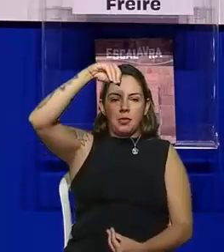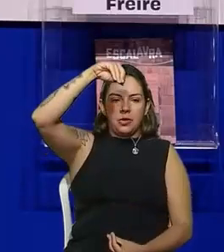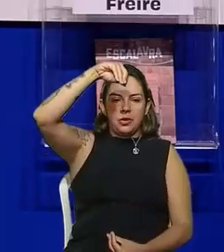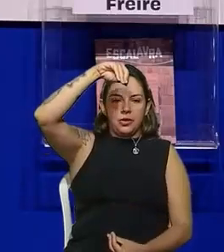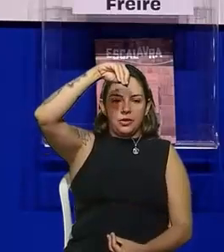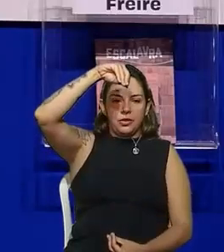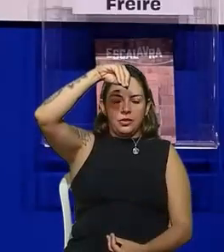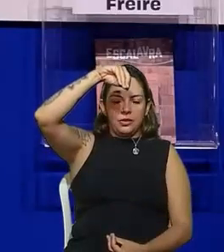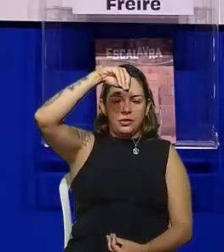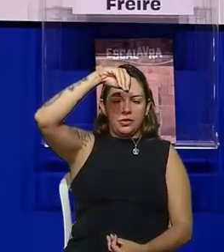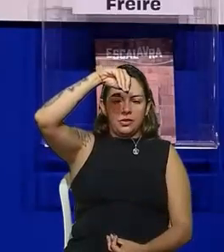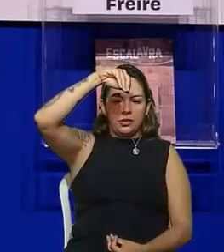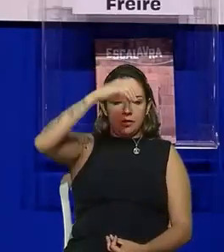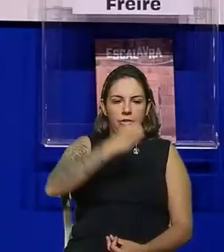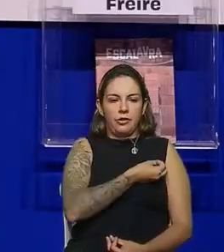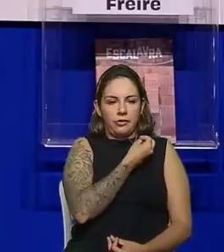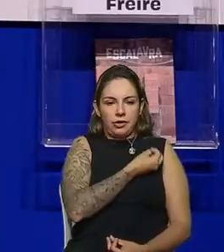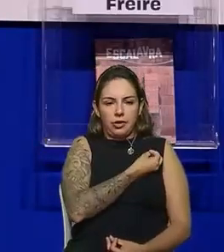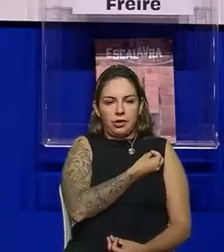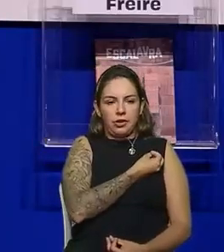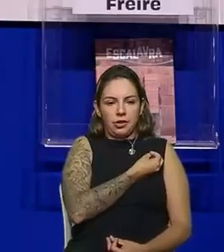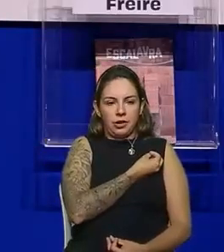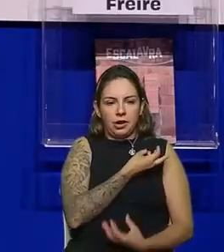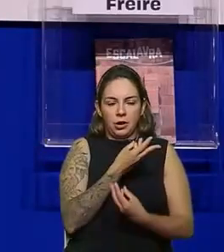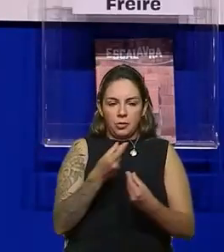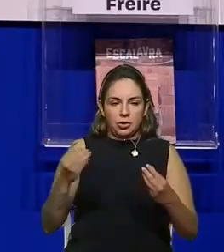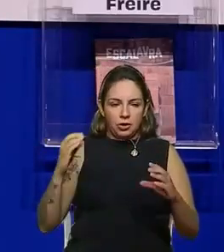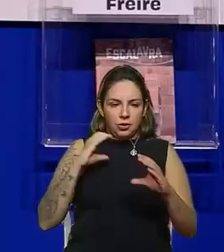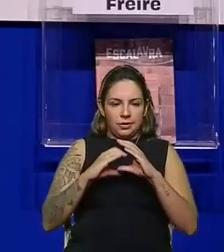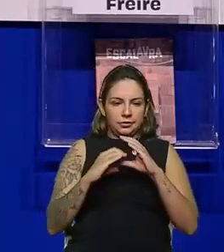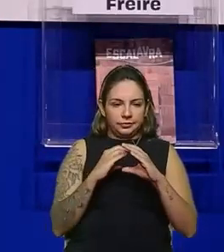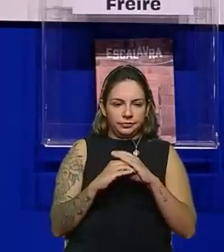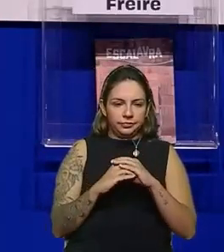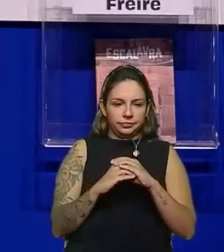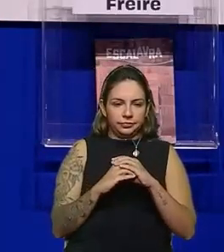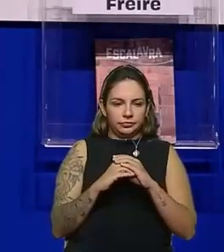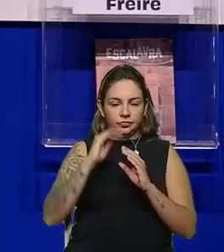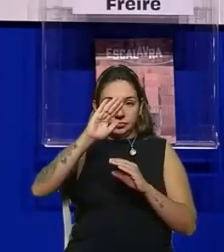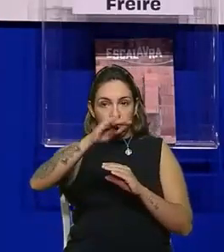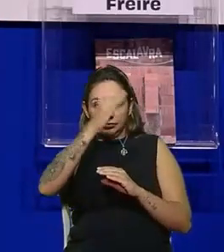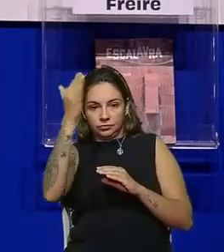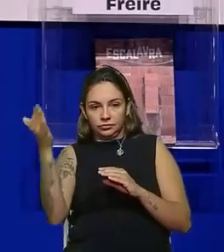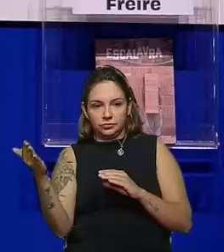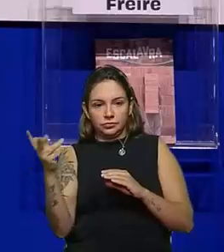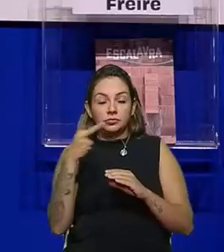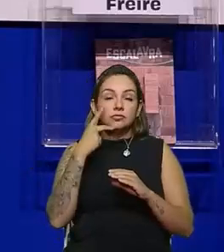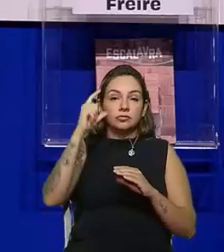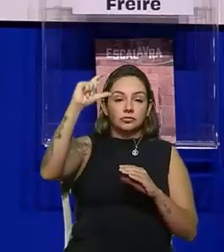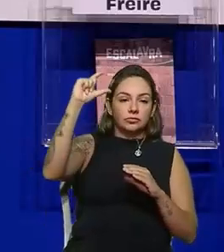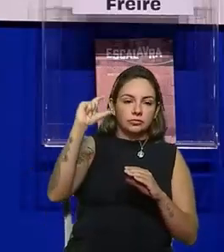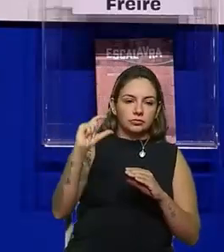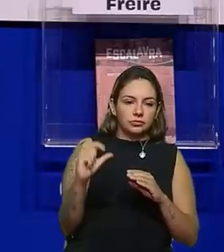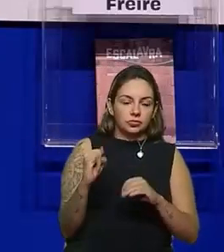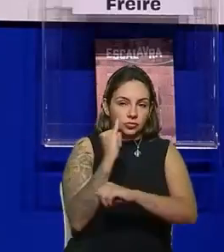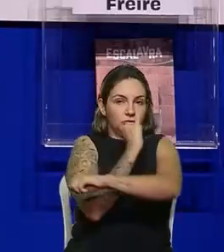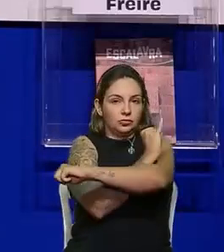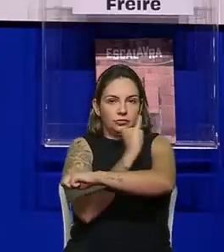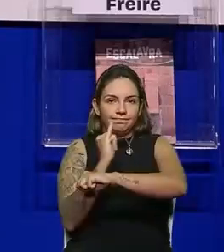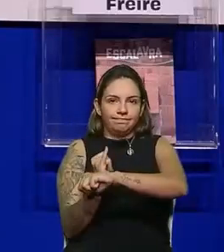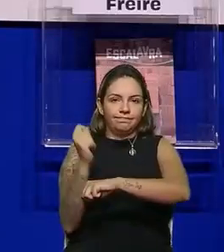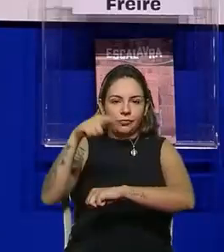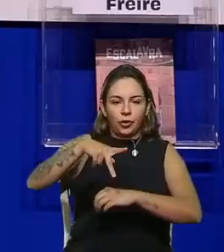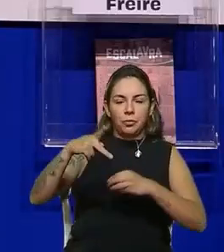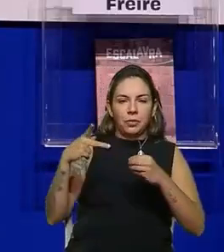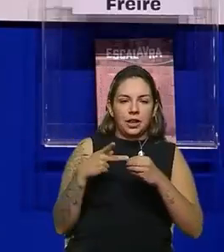esse alinhamento do que na vida é porosidade e comunicação. Mais à frente, na terceira estrofe, ele diz: de Itabira